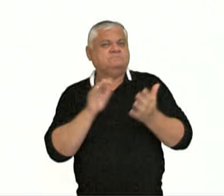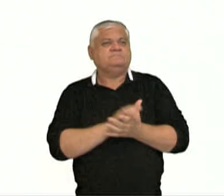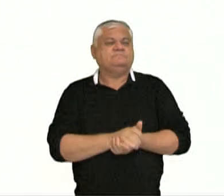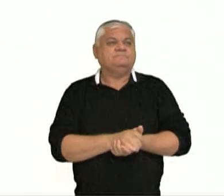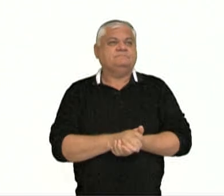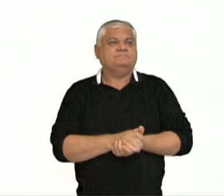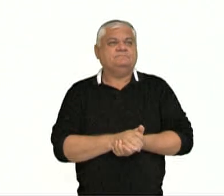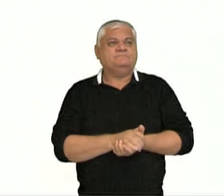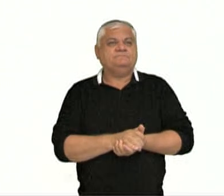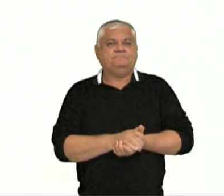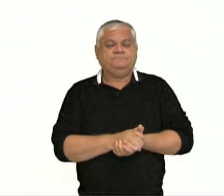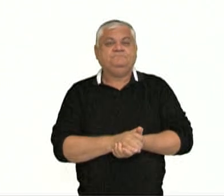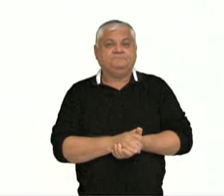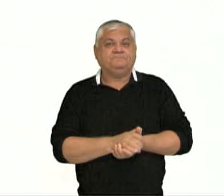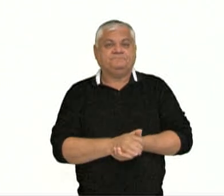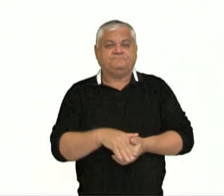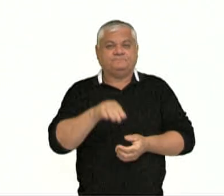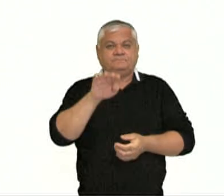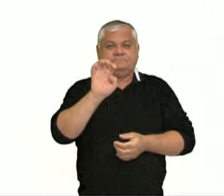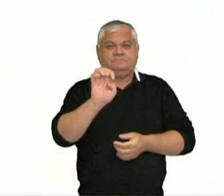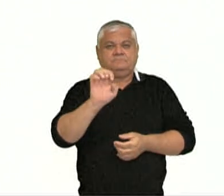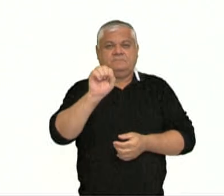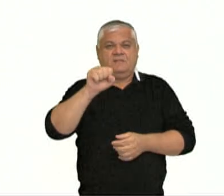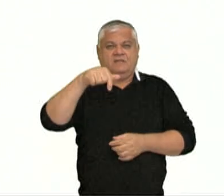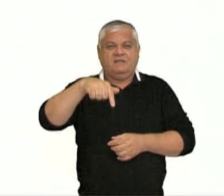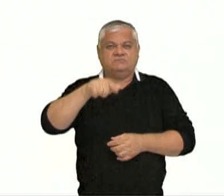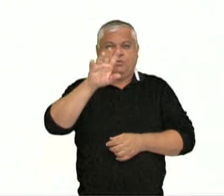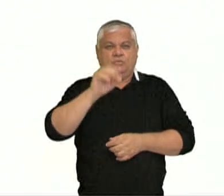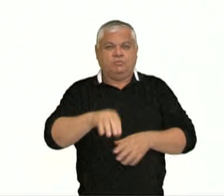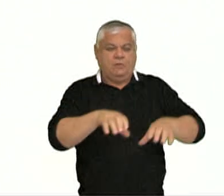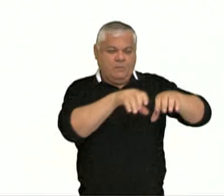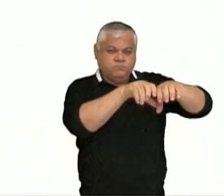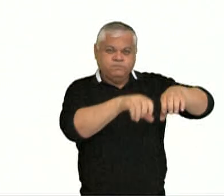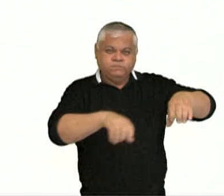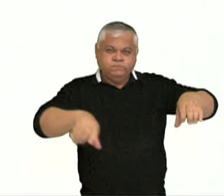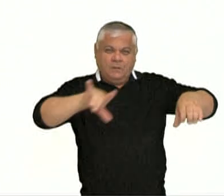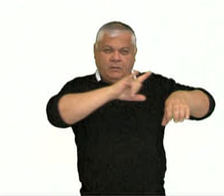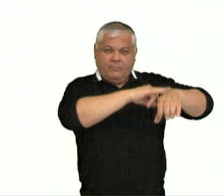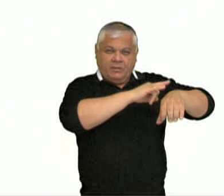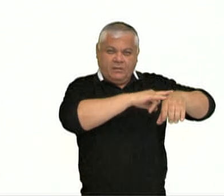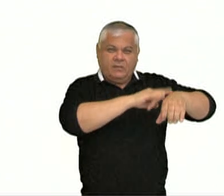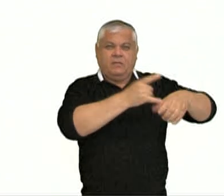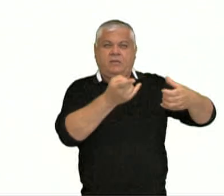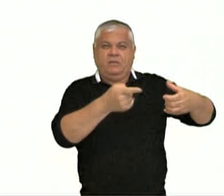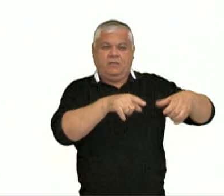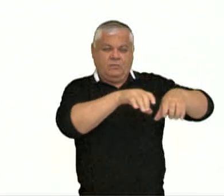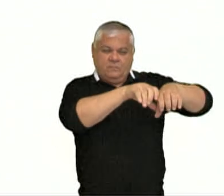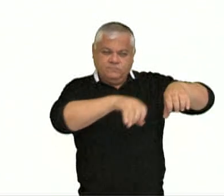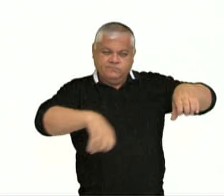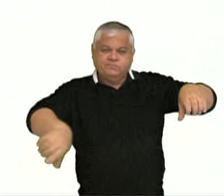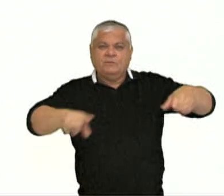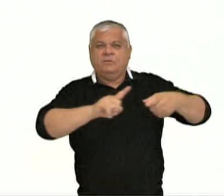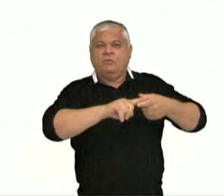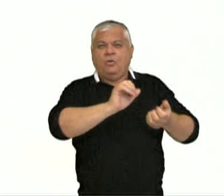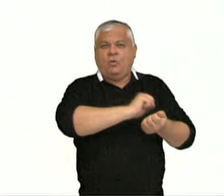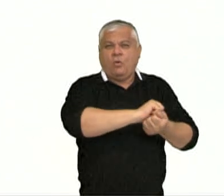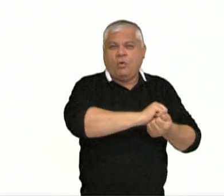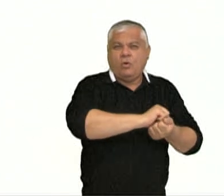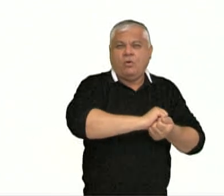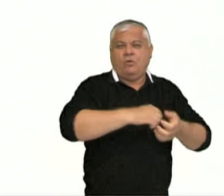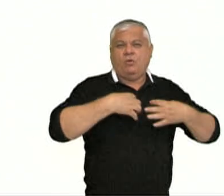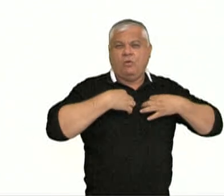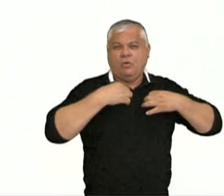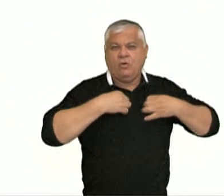águas. E o esgoto, né, essa questão específica ali, né, proveniente do banho, da limpeza de roupas, de